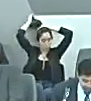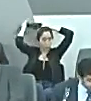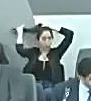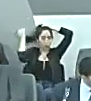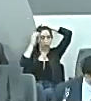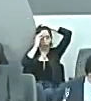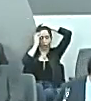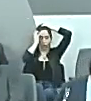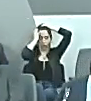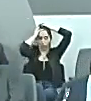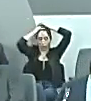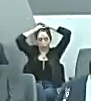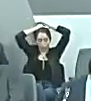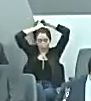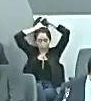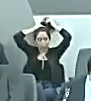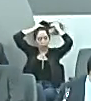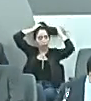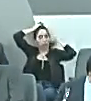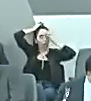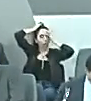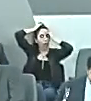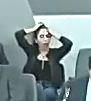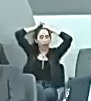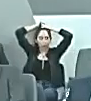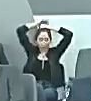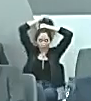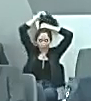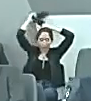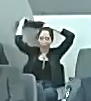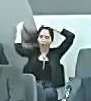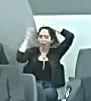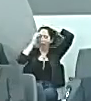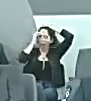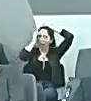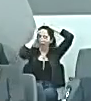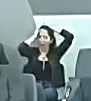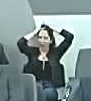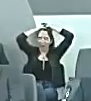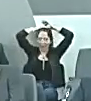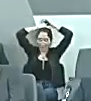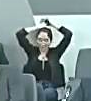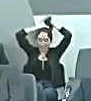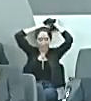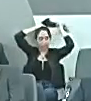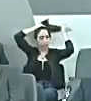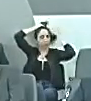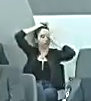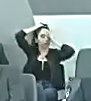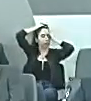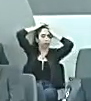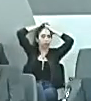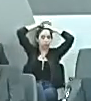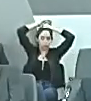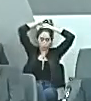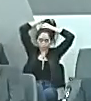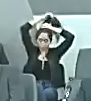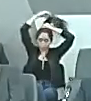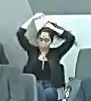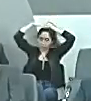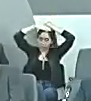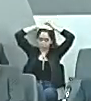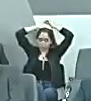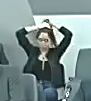diferentes tipos de assistência e de profissionais dentro do sistema tanto prisional enquanto sócio